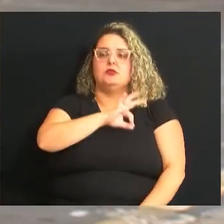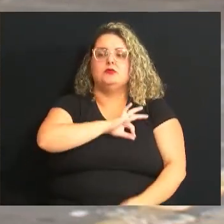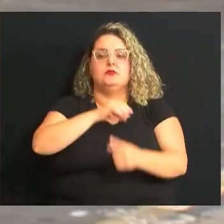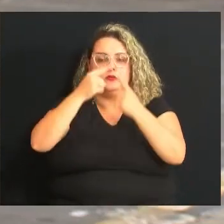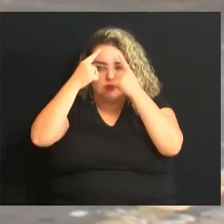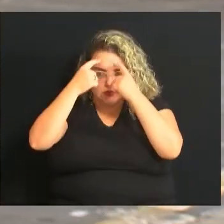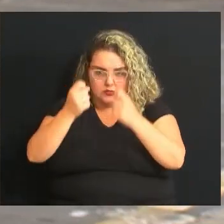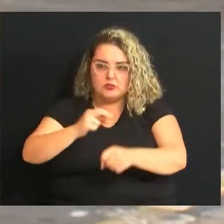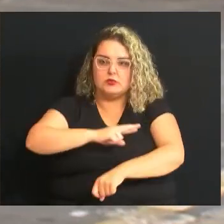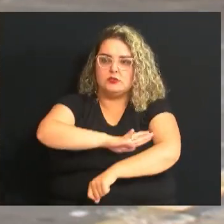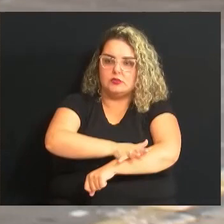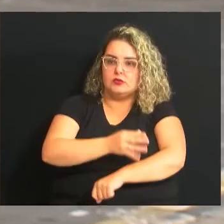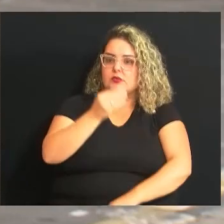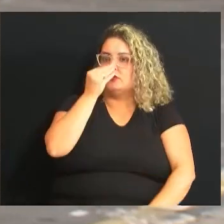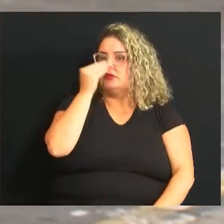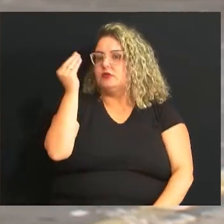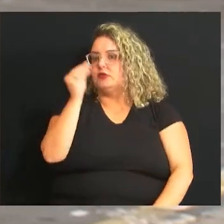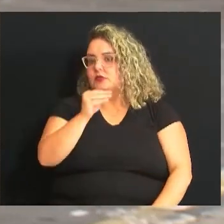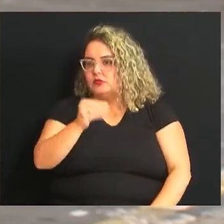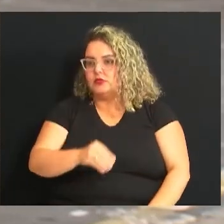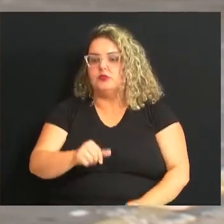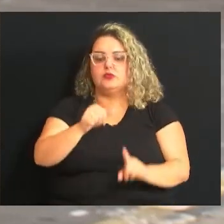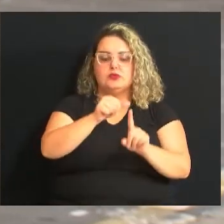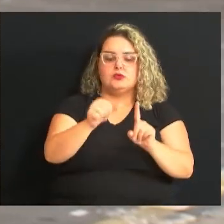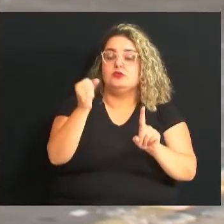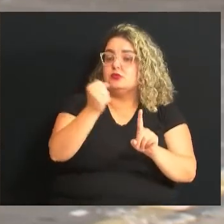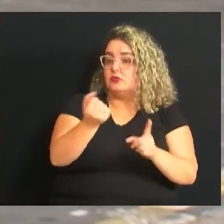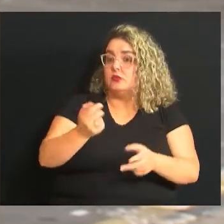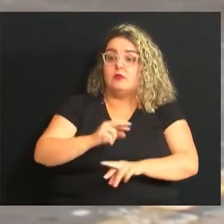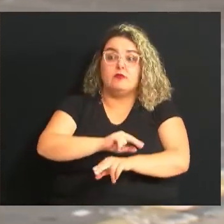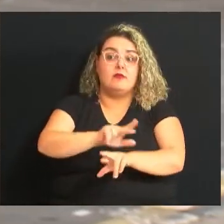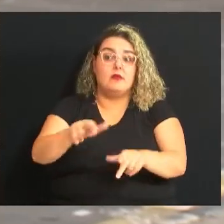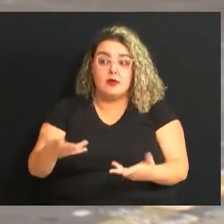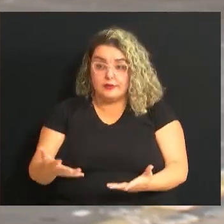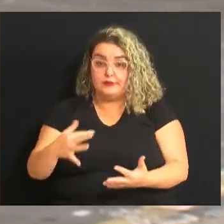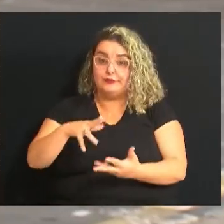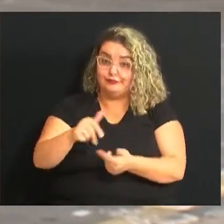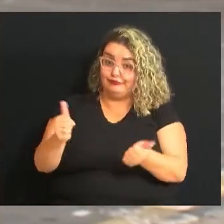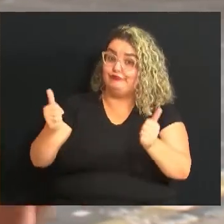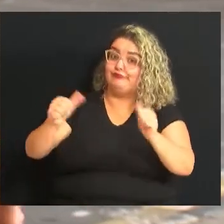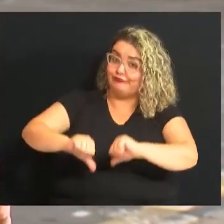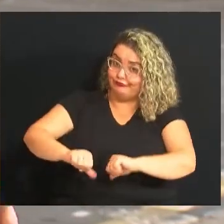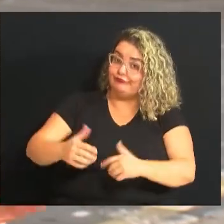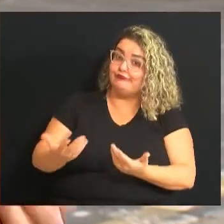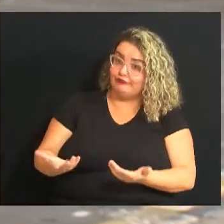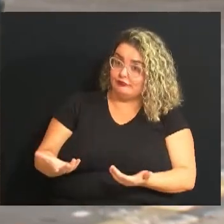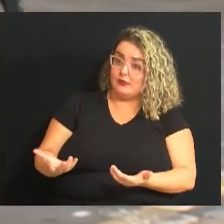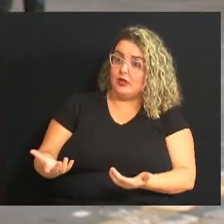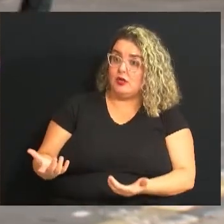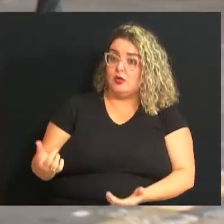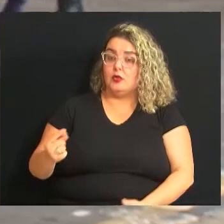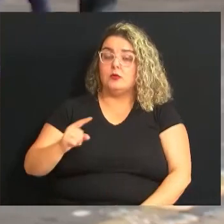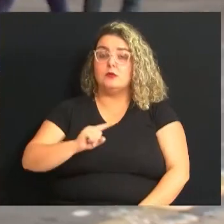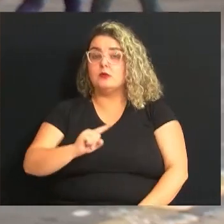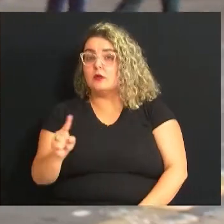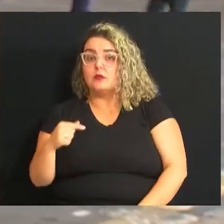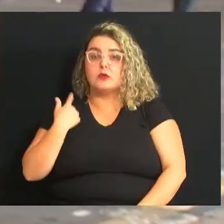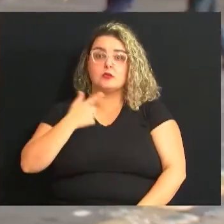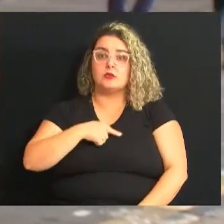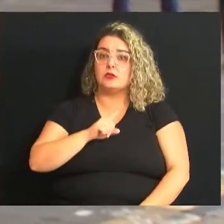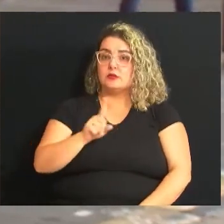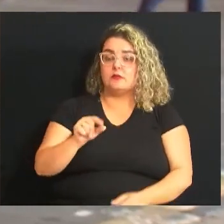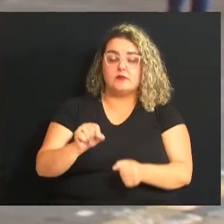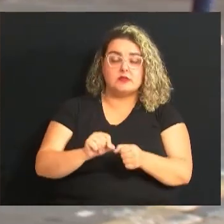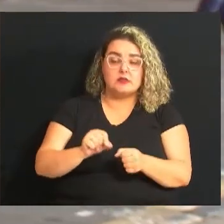policial, violência racial, de discriminação, de feminicídio, enfim. O mundo ficou pior. Não é que a gente não